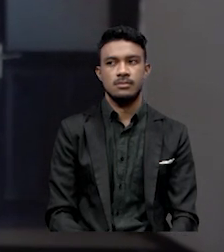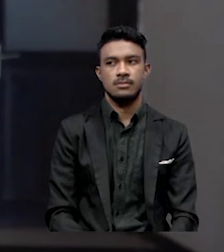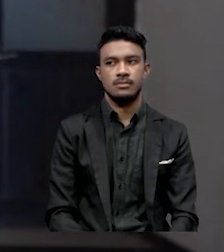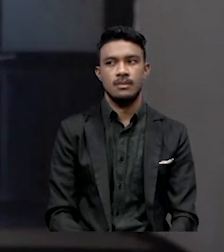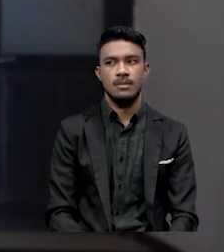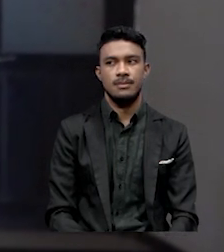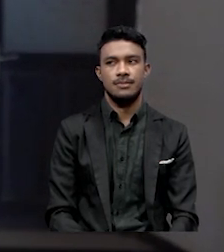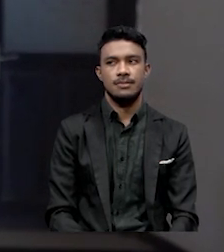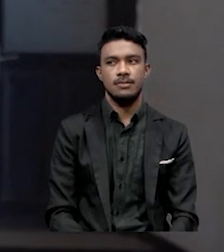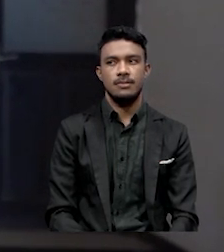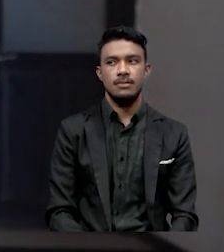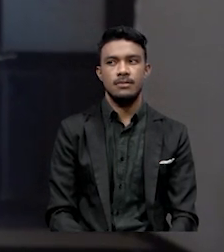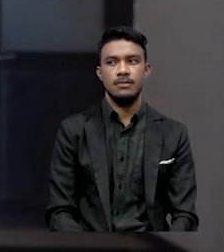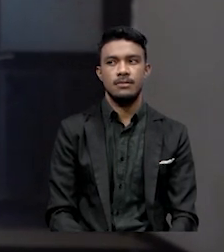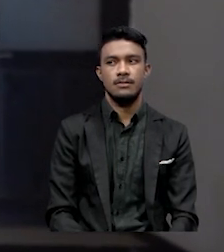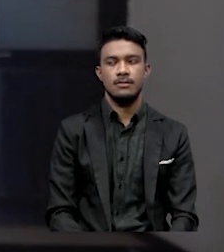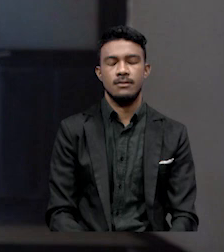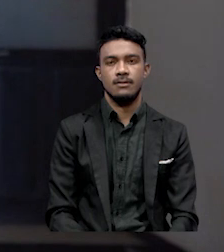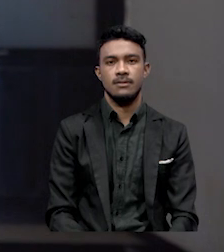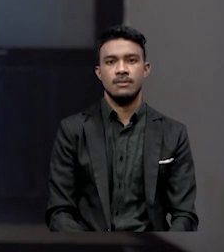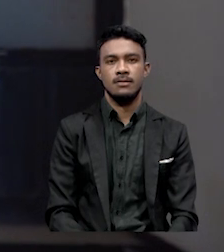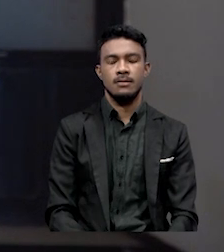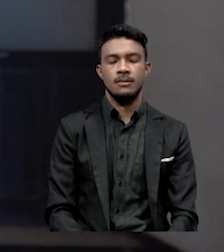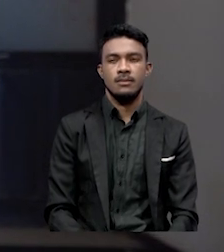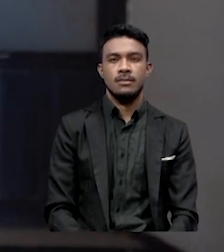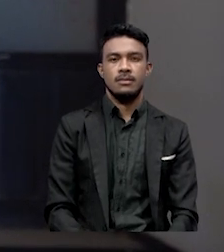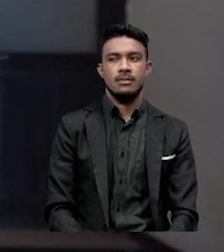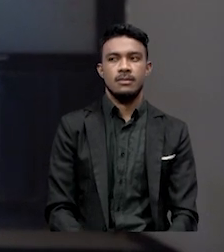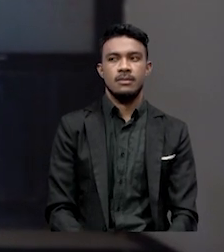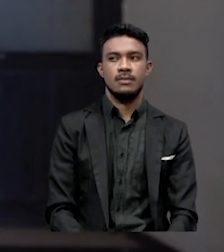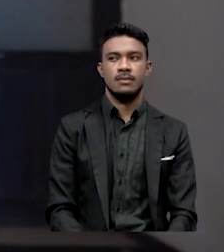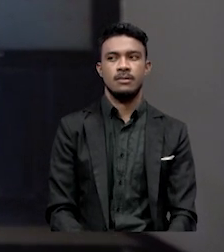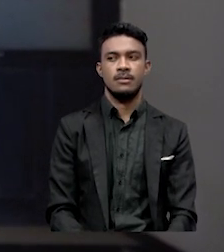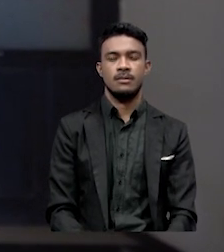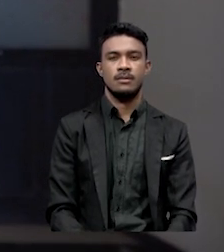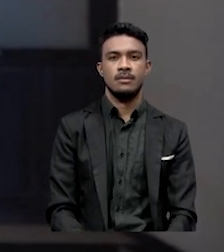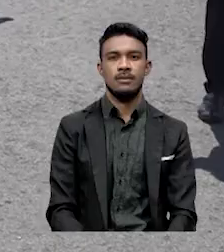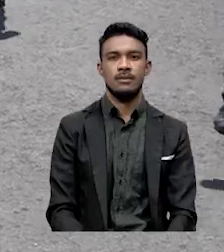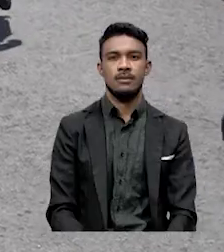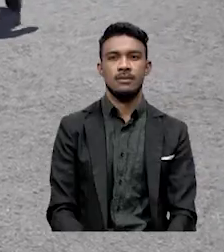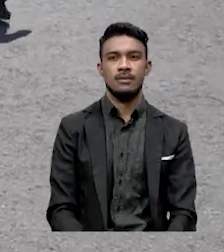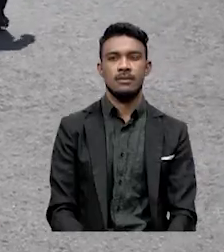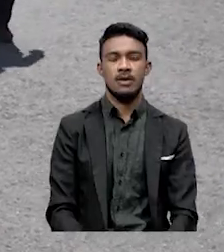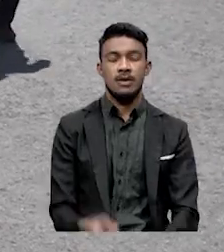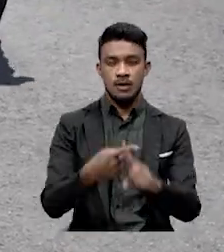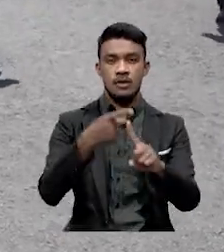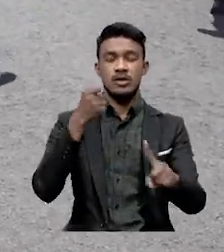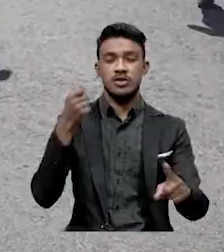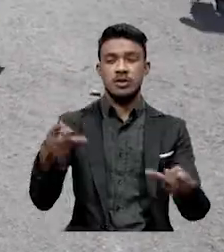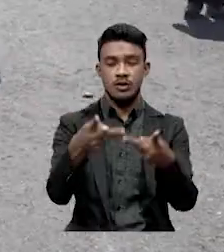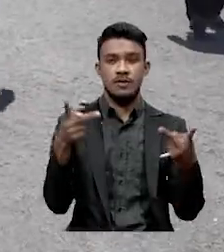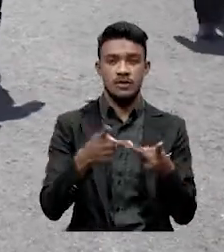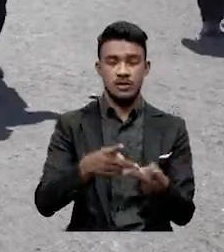os nossos, para Timor-Leste e também como exemplo para o nosso país. O Palácio